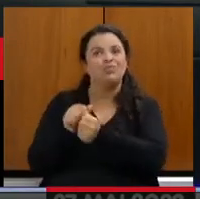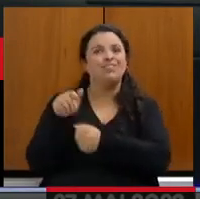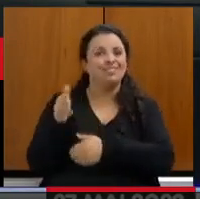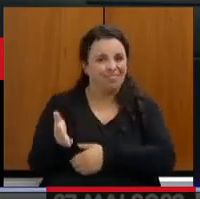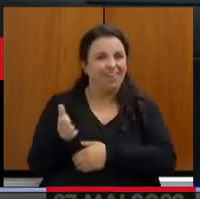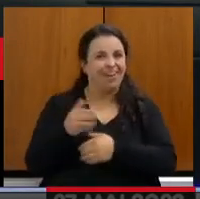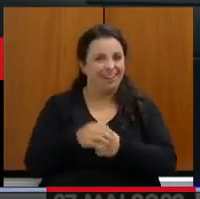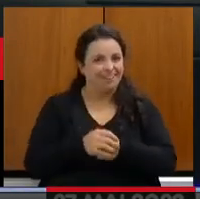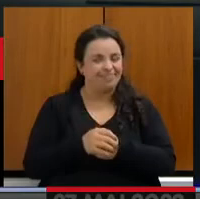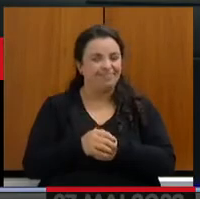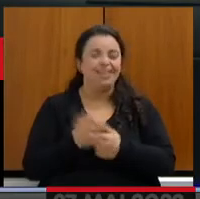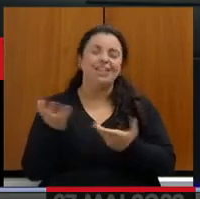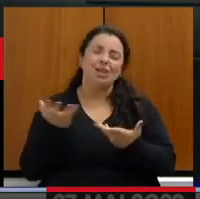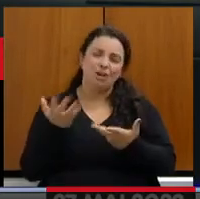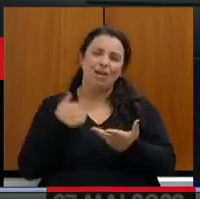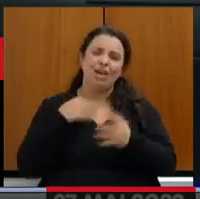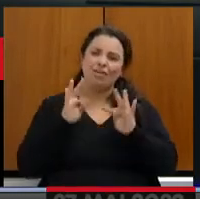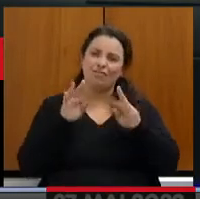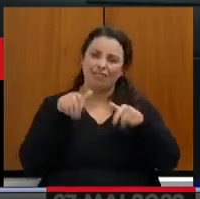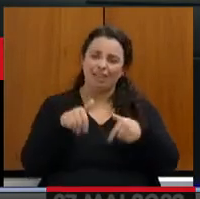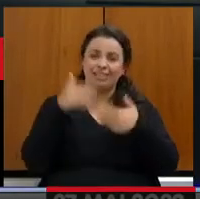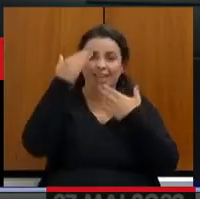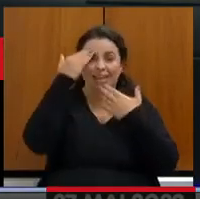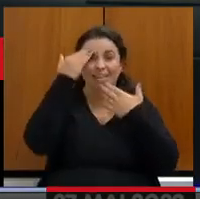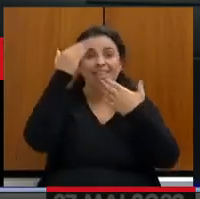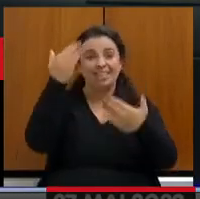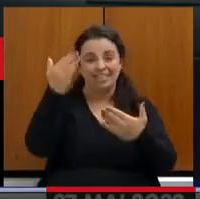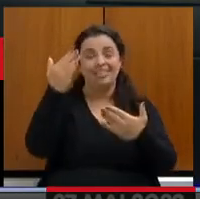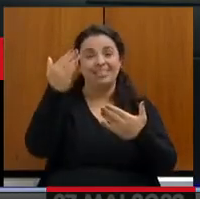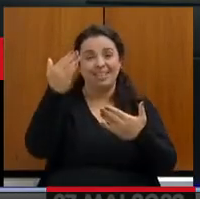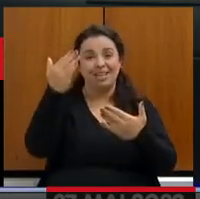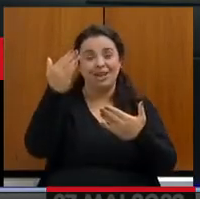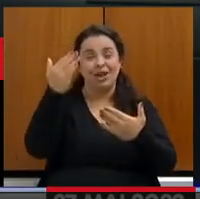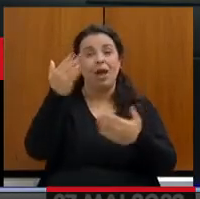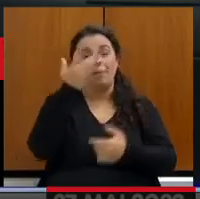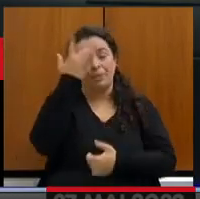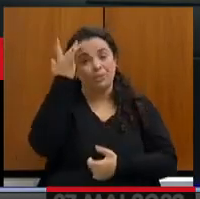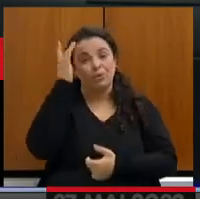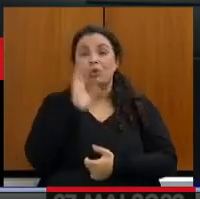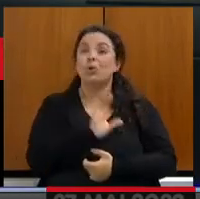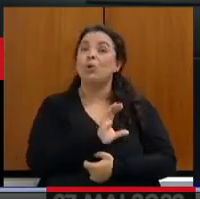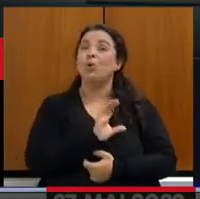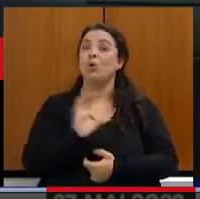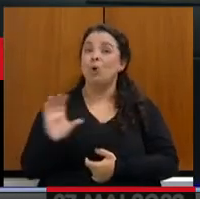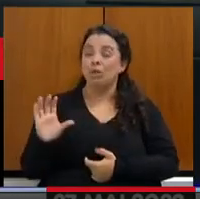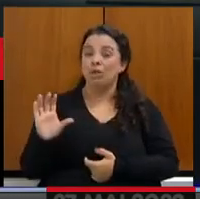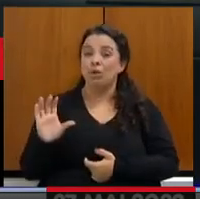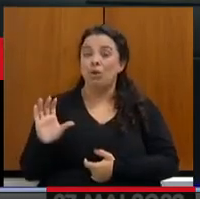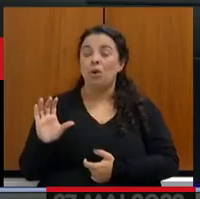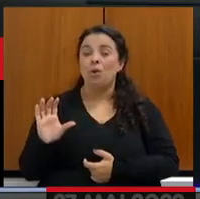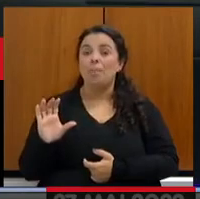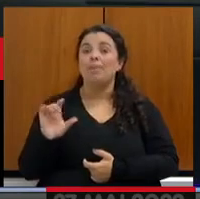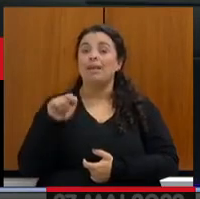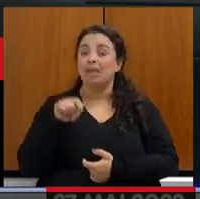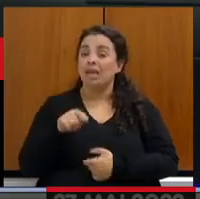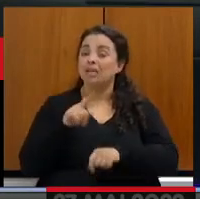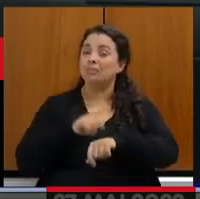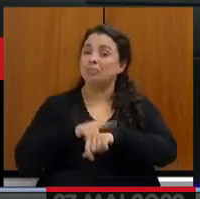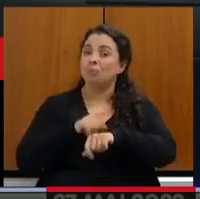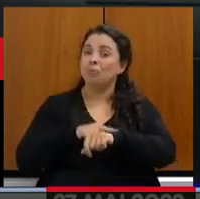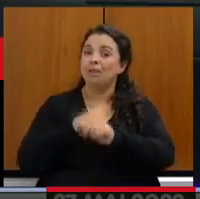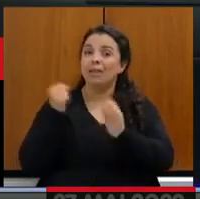então eu quero finalizar agradecendo a quem nos coordenou para que esse momento histórico